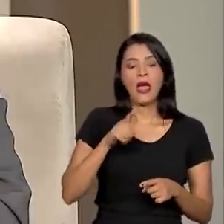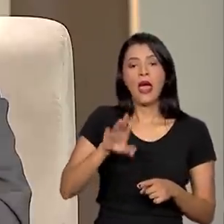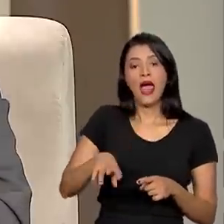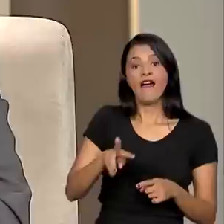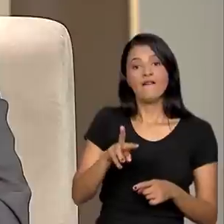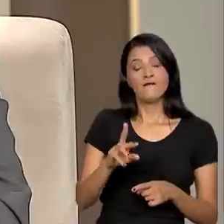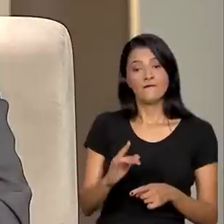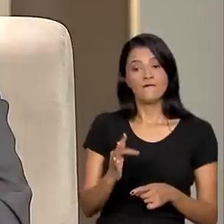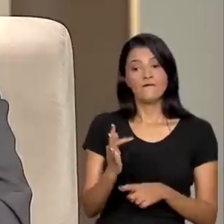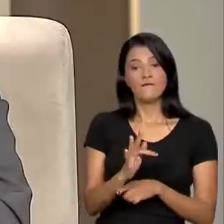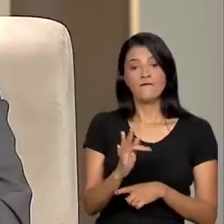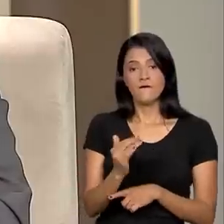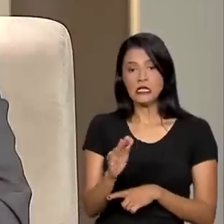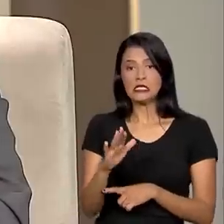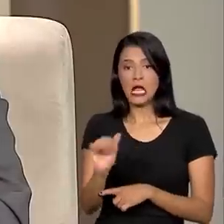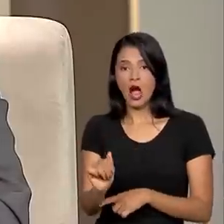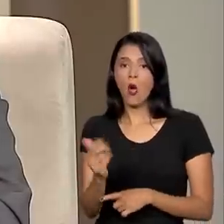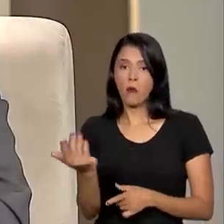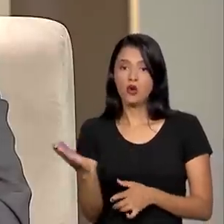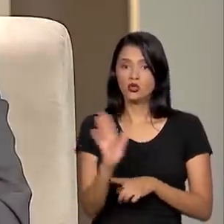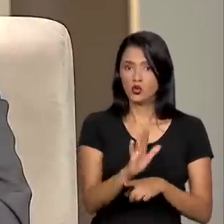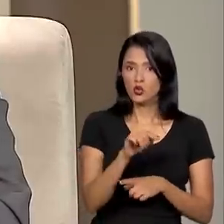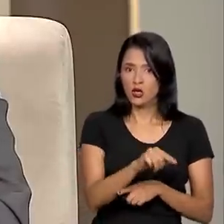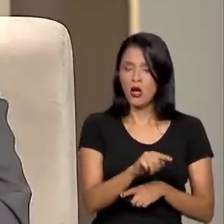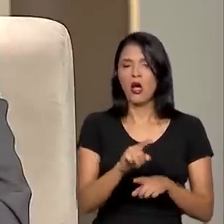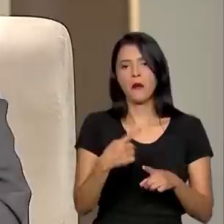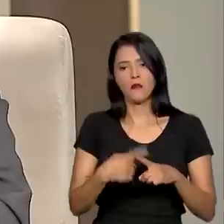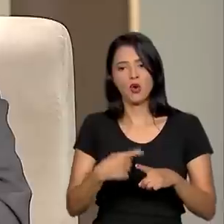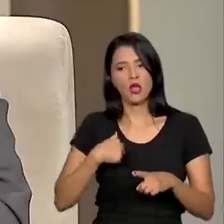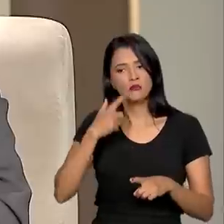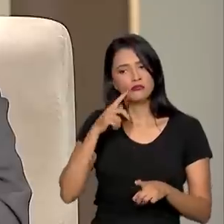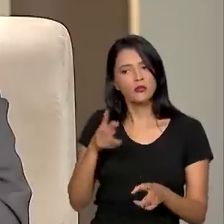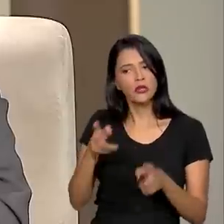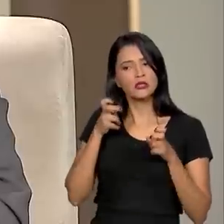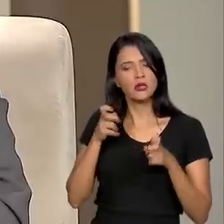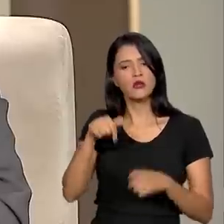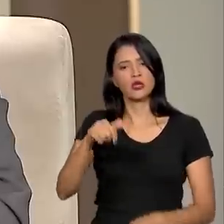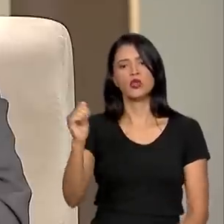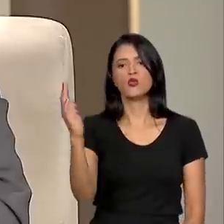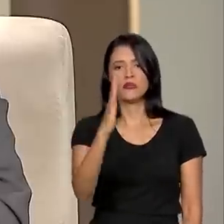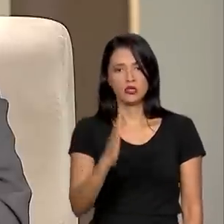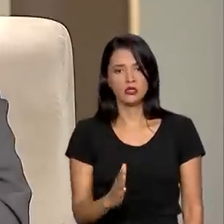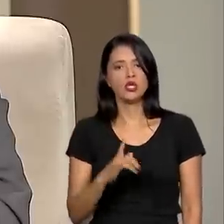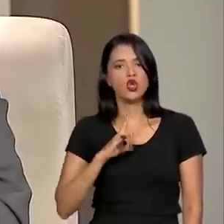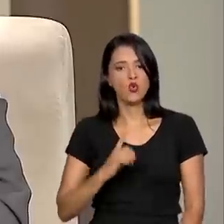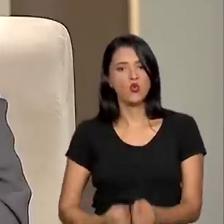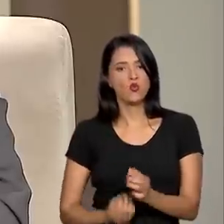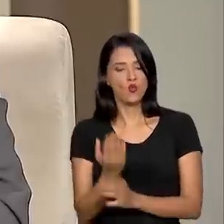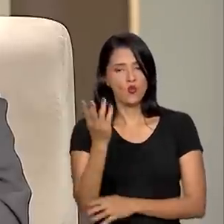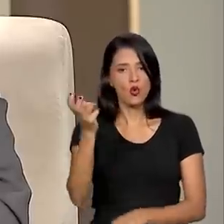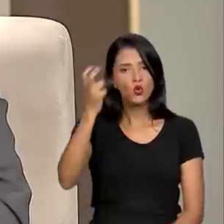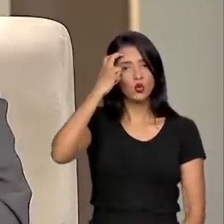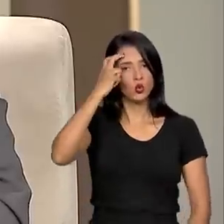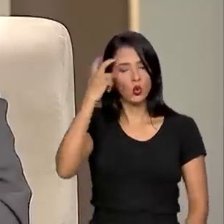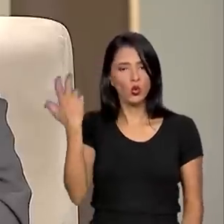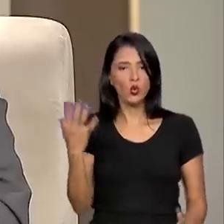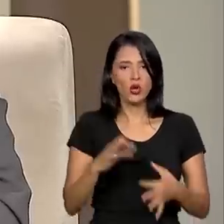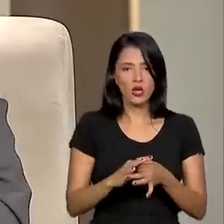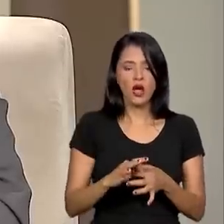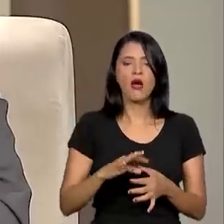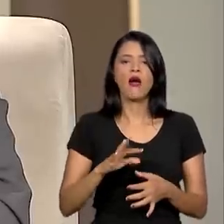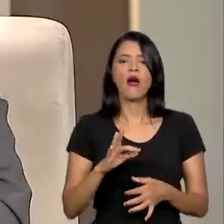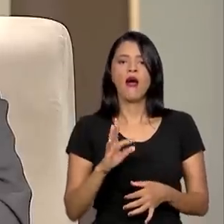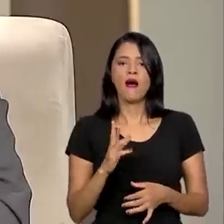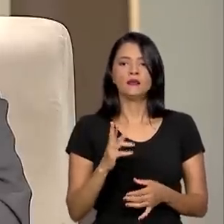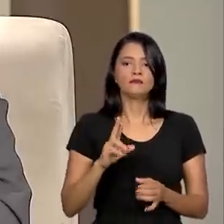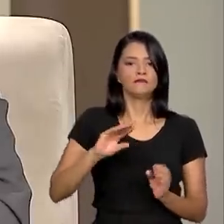fundo, que é a nossa expectativa. O Brasil desenvolveu uma cultura que está lastreada na renúncia fiscal,